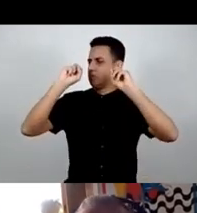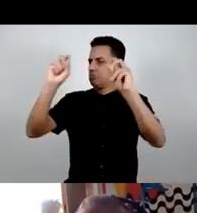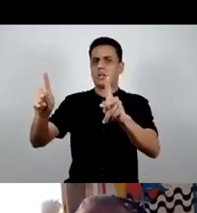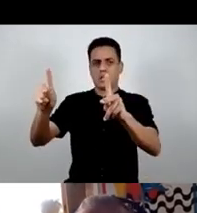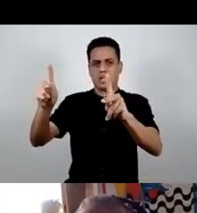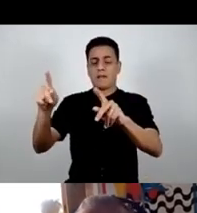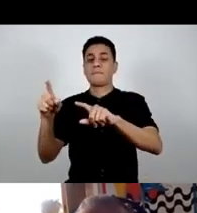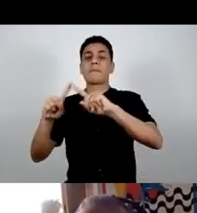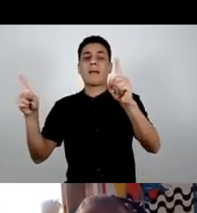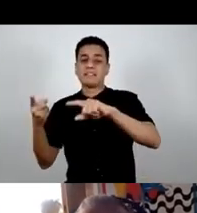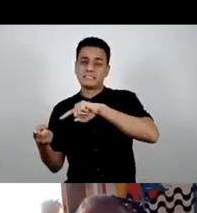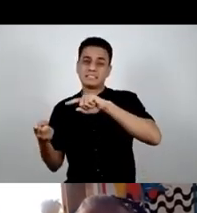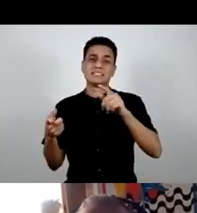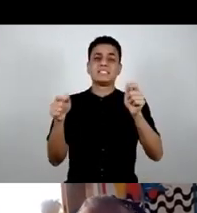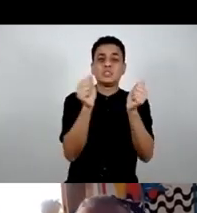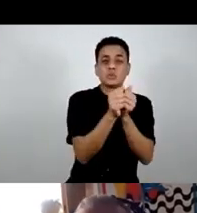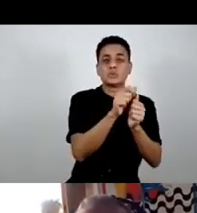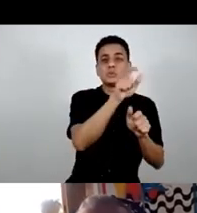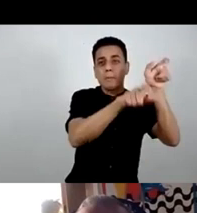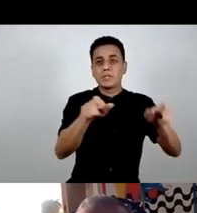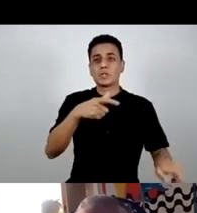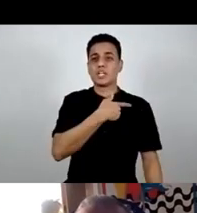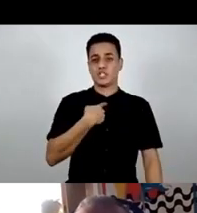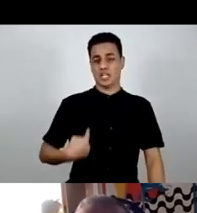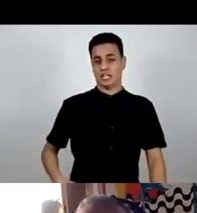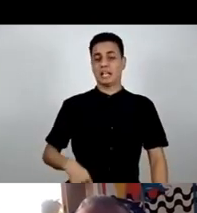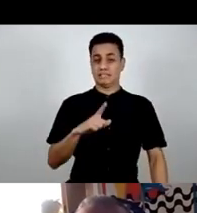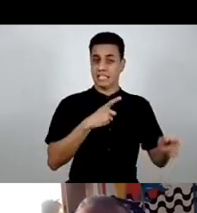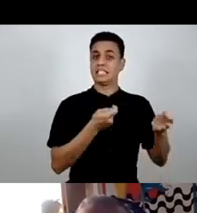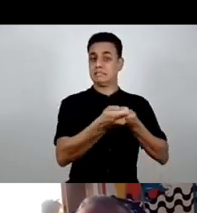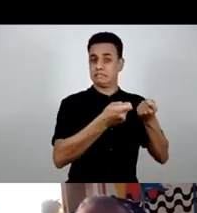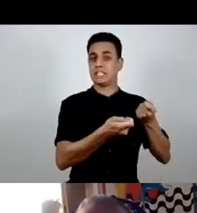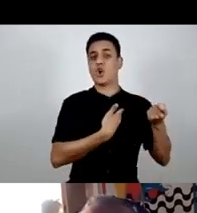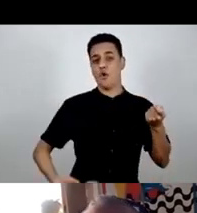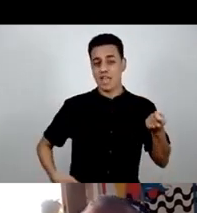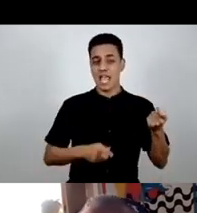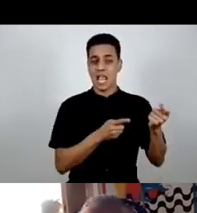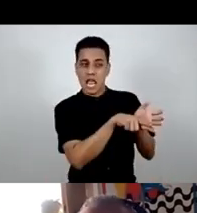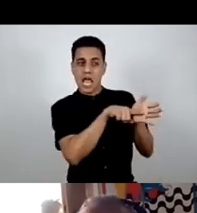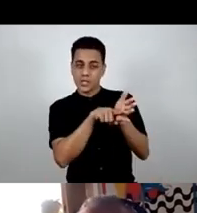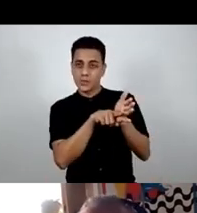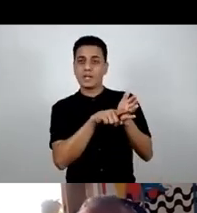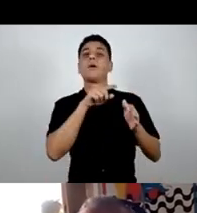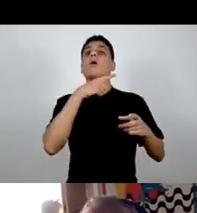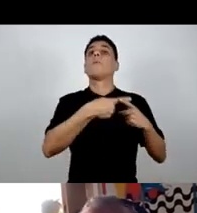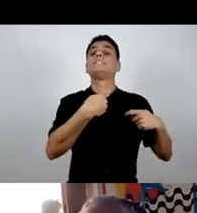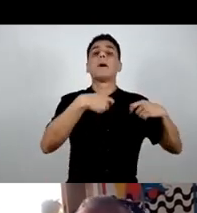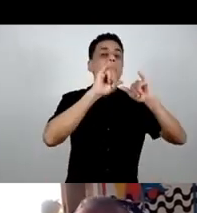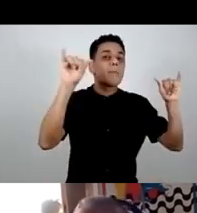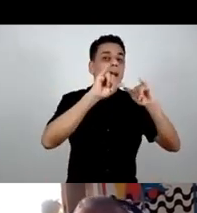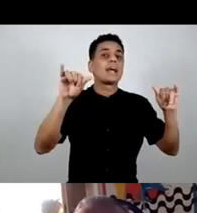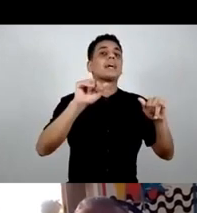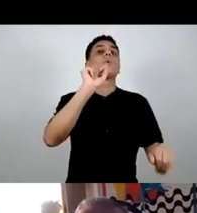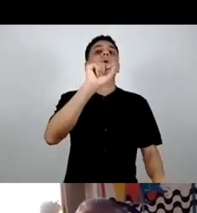com agentes da China, que tem um grande controle governamental, aí é a propaganda ou a imagem que o governo quer dar,